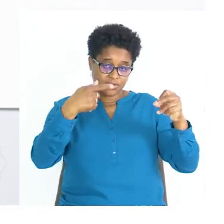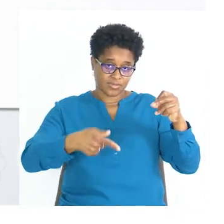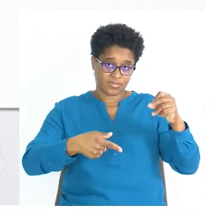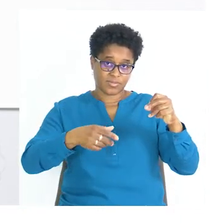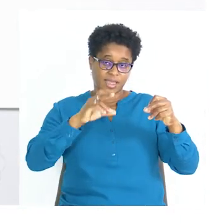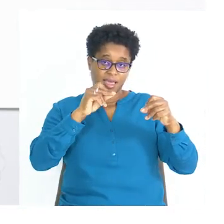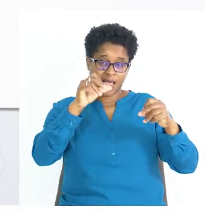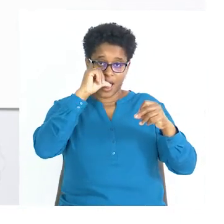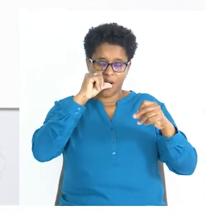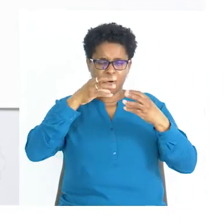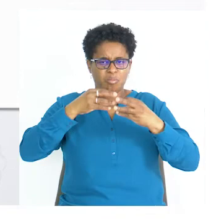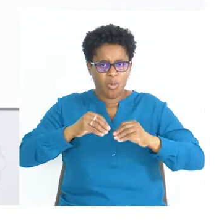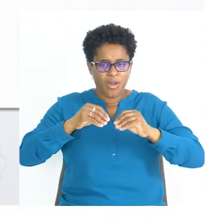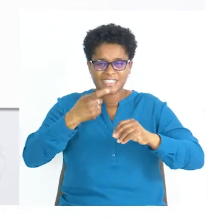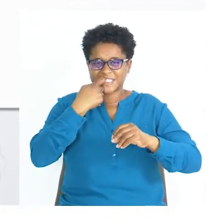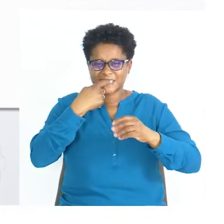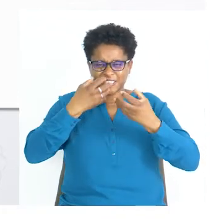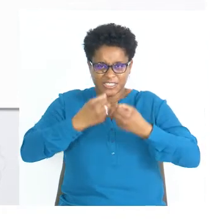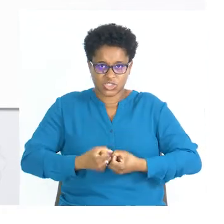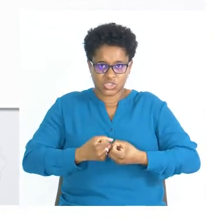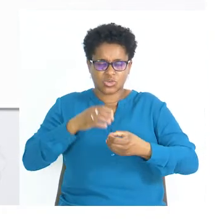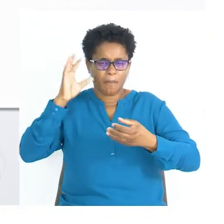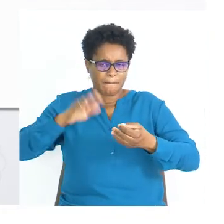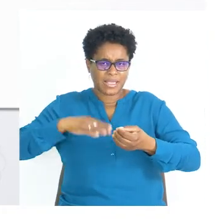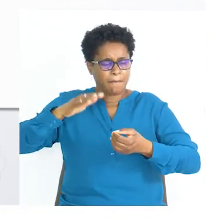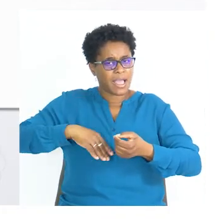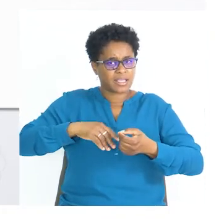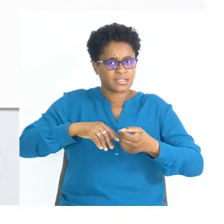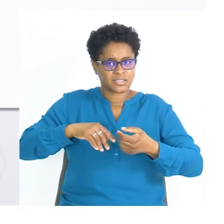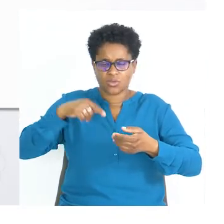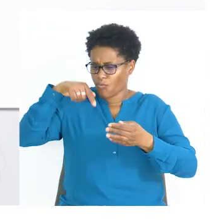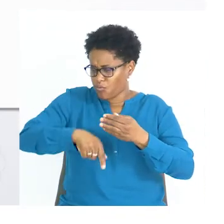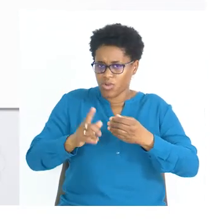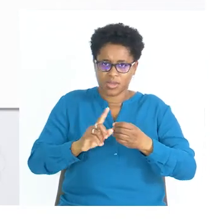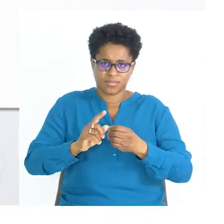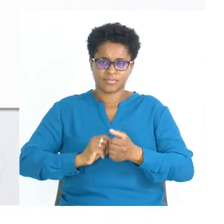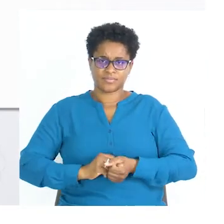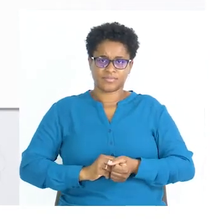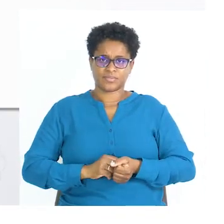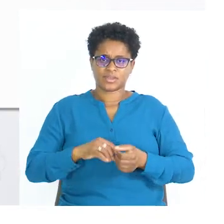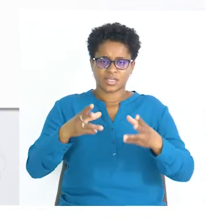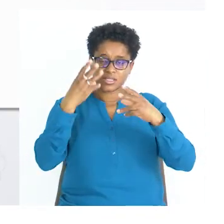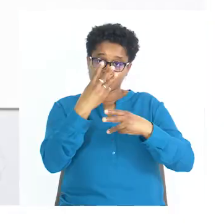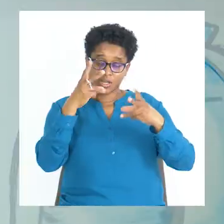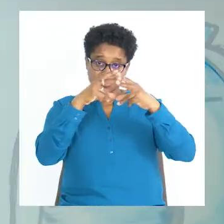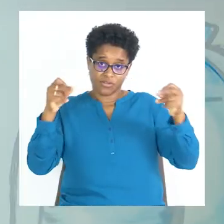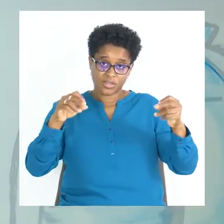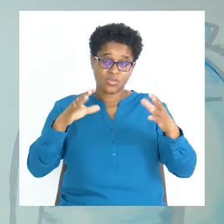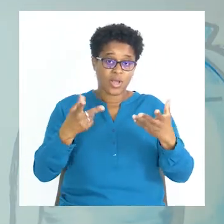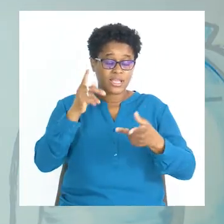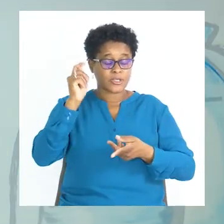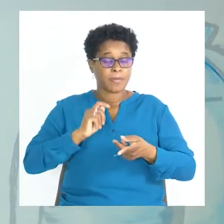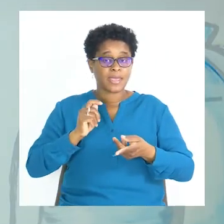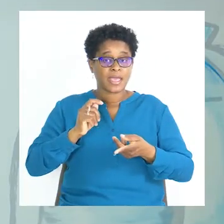tanto bate até que fura. Dessas três frases, qual é que tem a função expressiva?